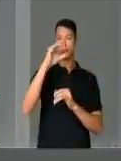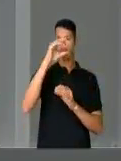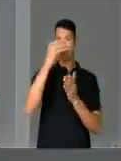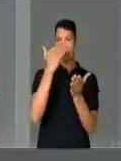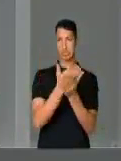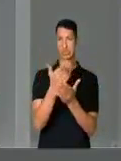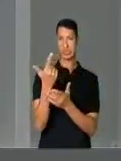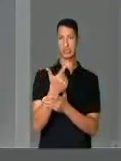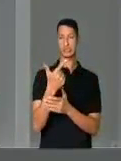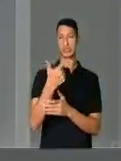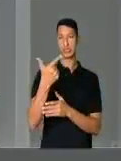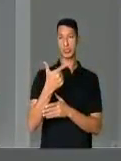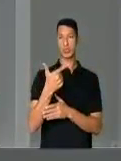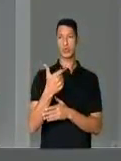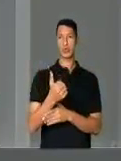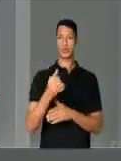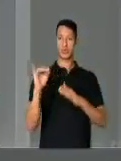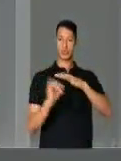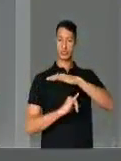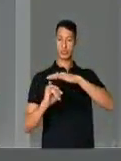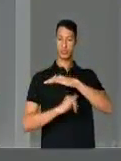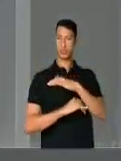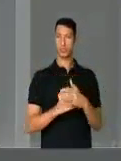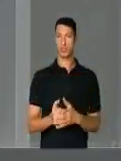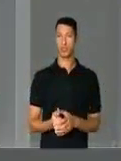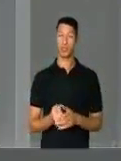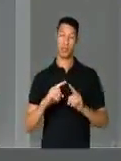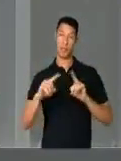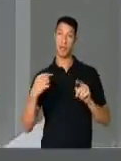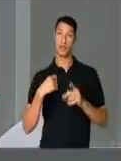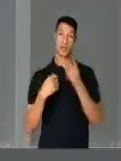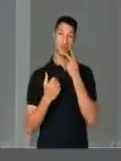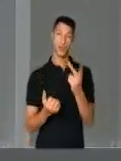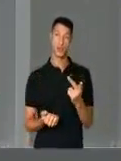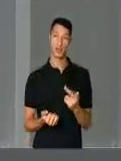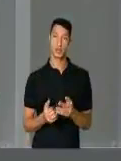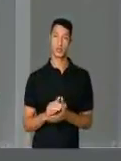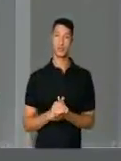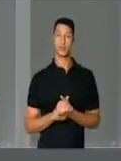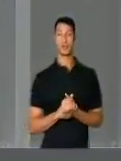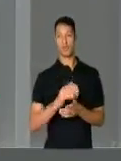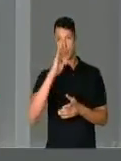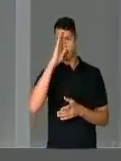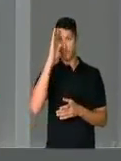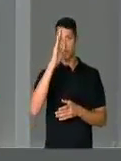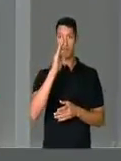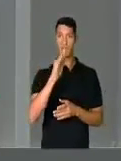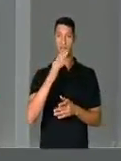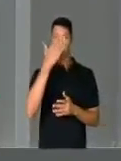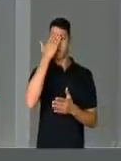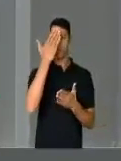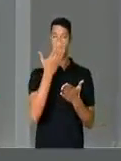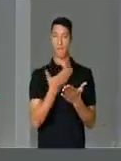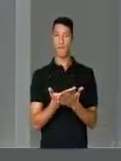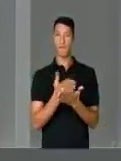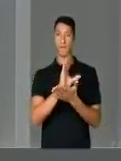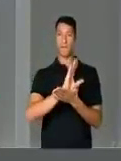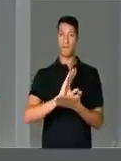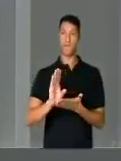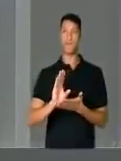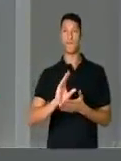duas teses, desses dois institutos. Mas eu falo principalmente de